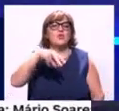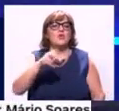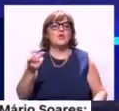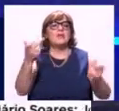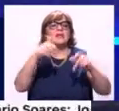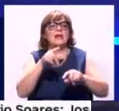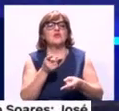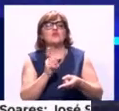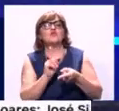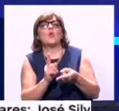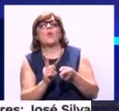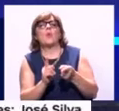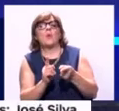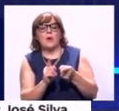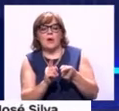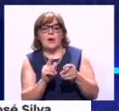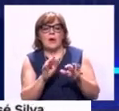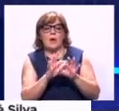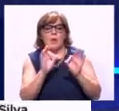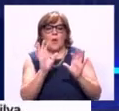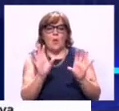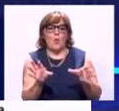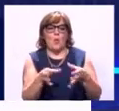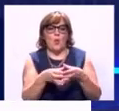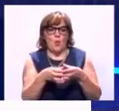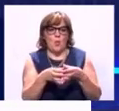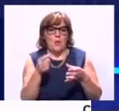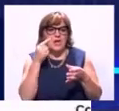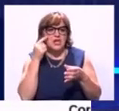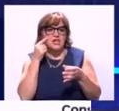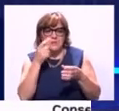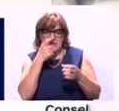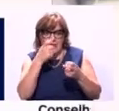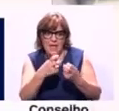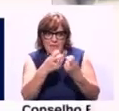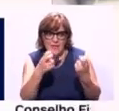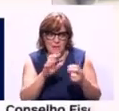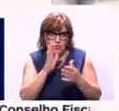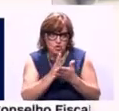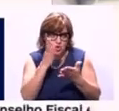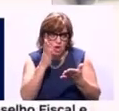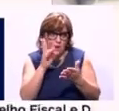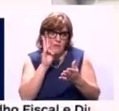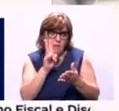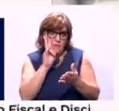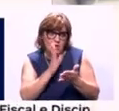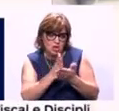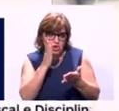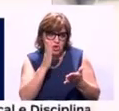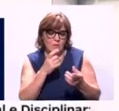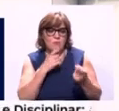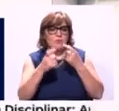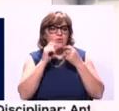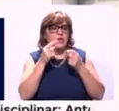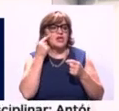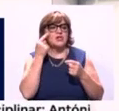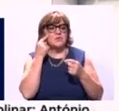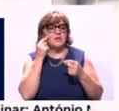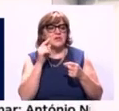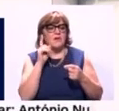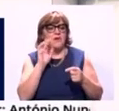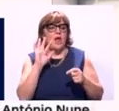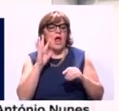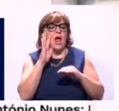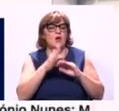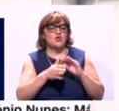trazer a um clube? É só a experiência de adepto? Júlio, se for a perguntar na experiência, veja o que aconteceu